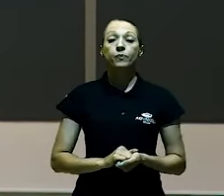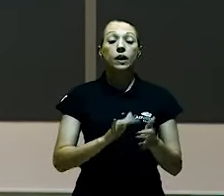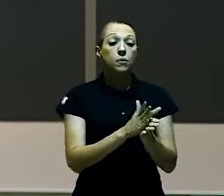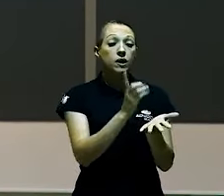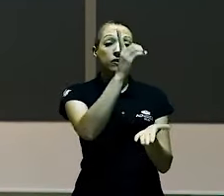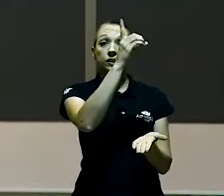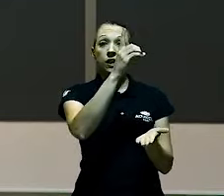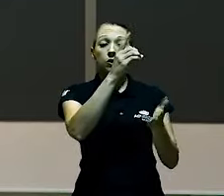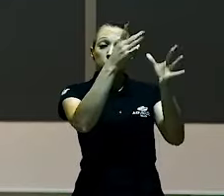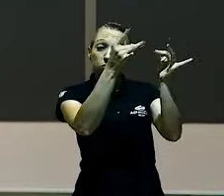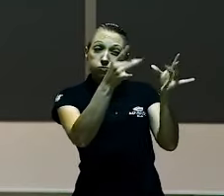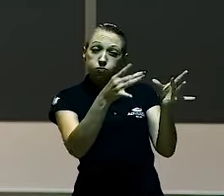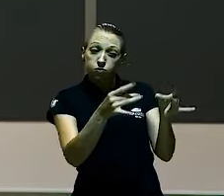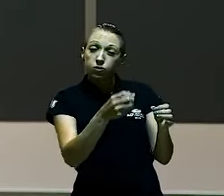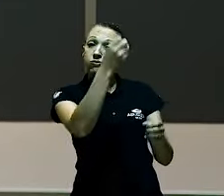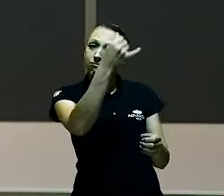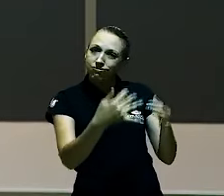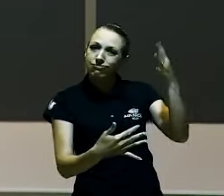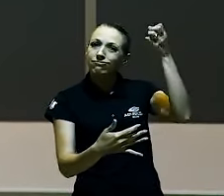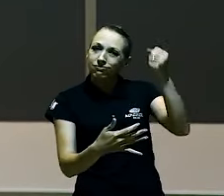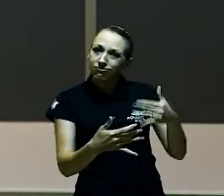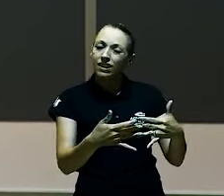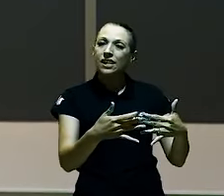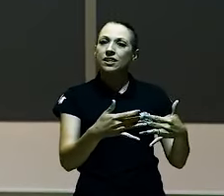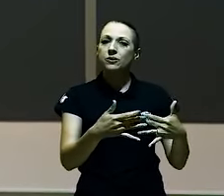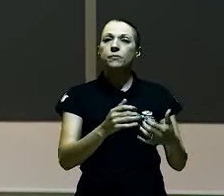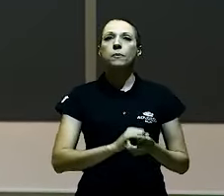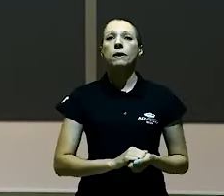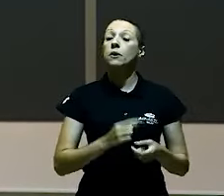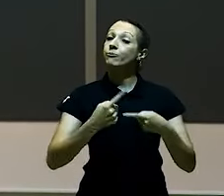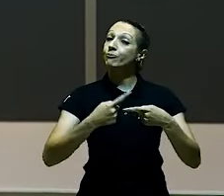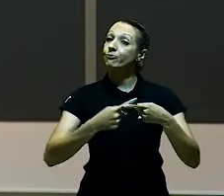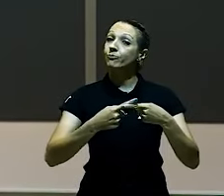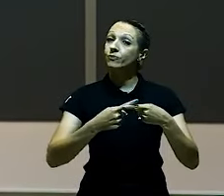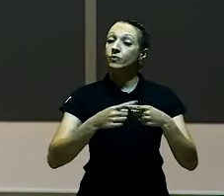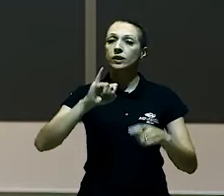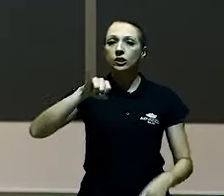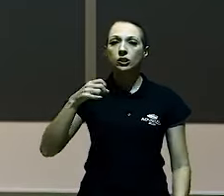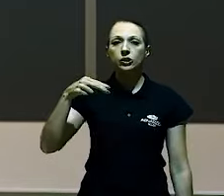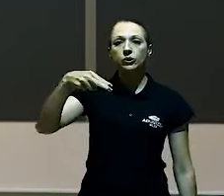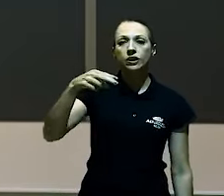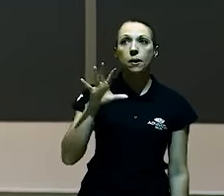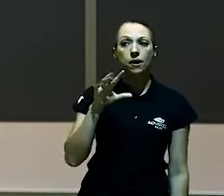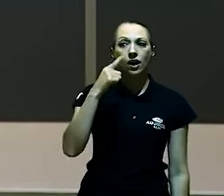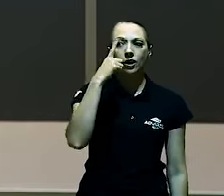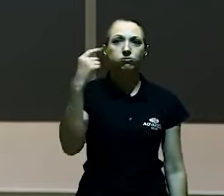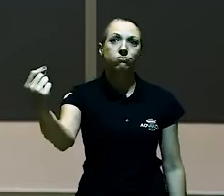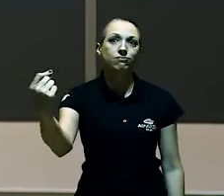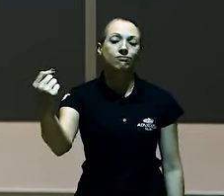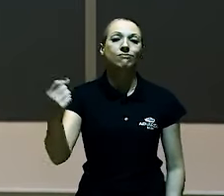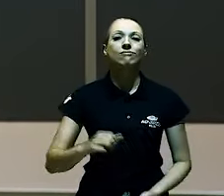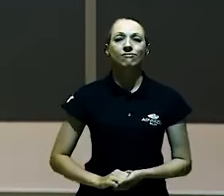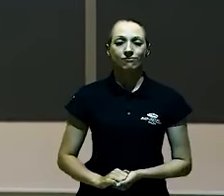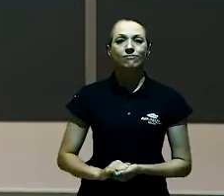fugiu. Mas eu tenho para mim, e vou apresentar para a igreja nesta noite essa razão, que a principal motivação de